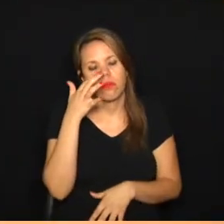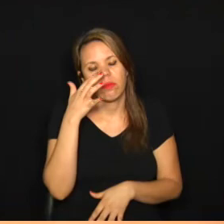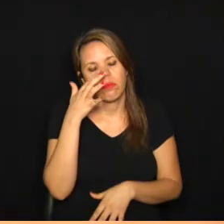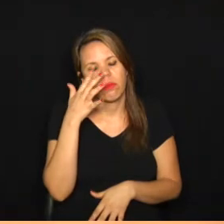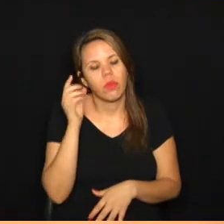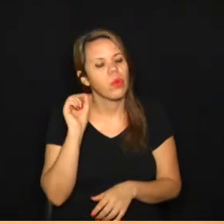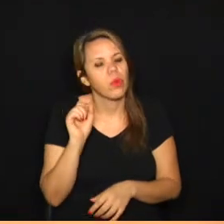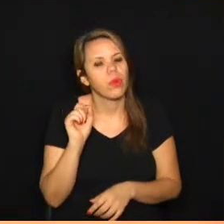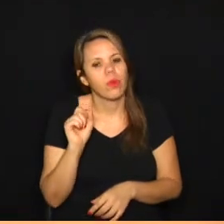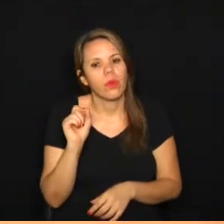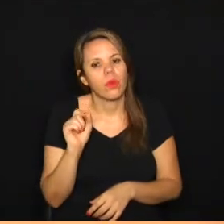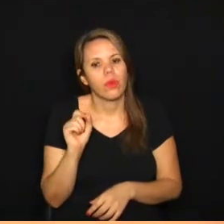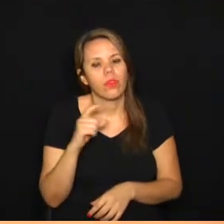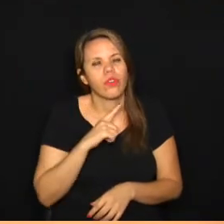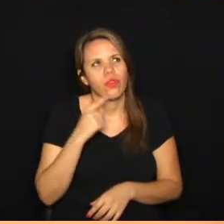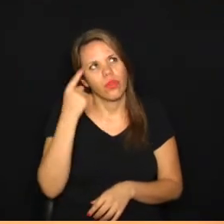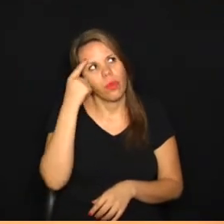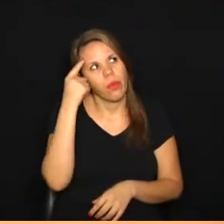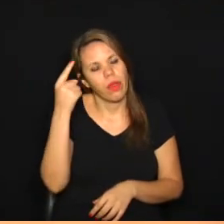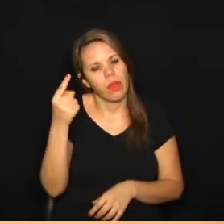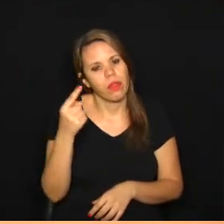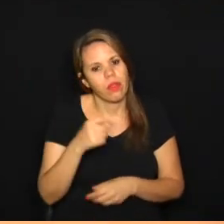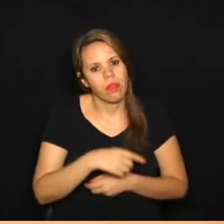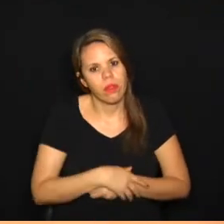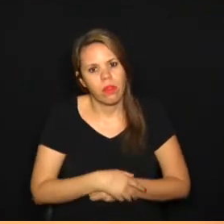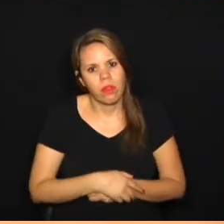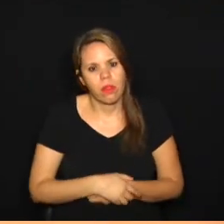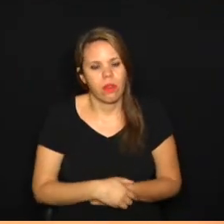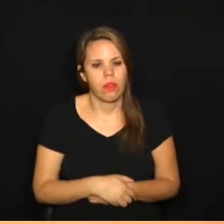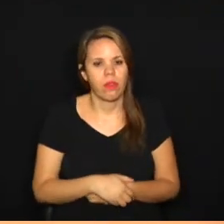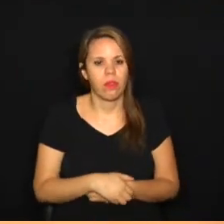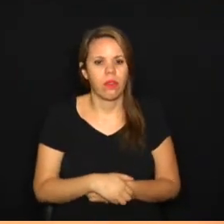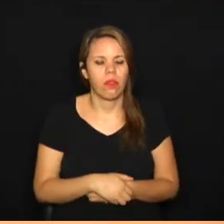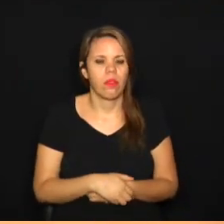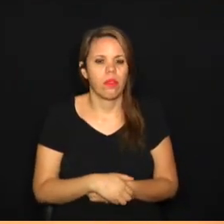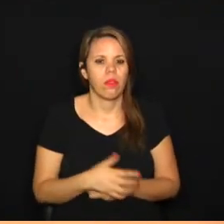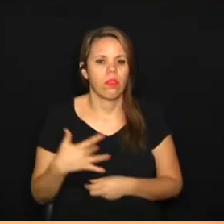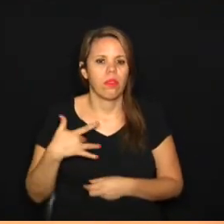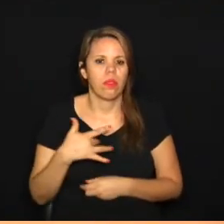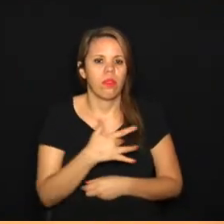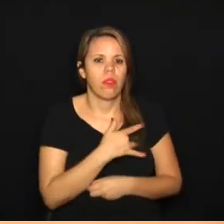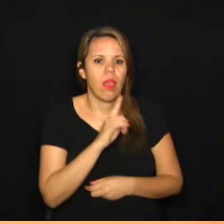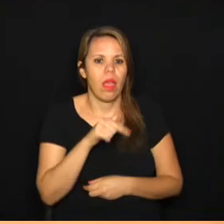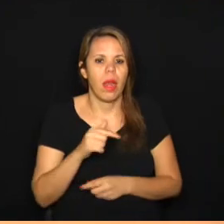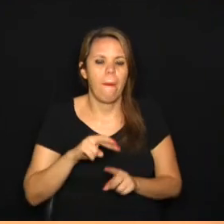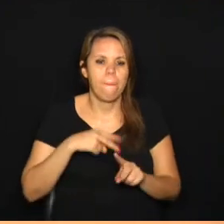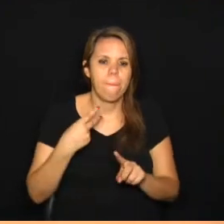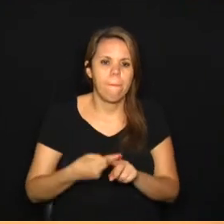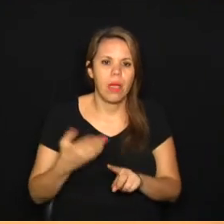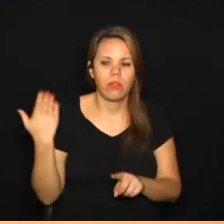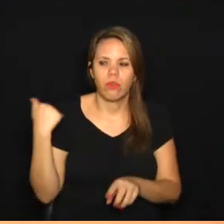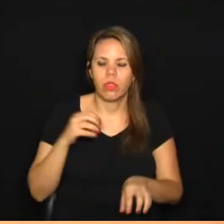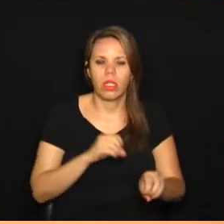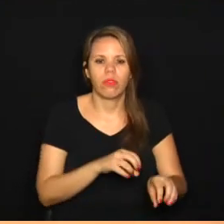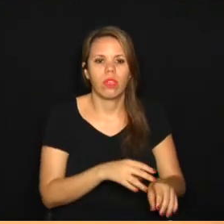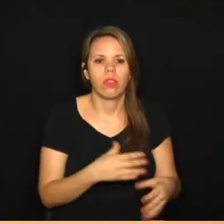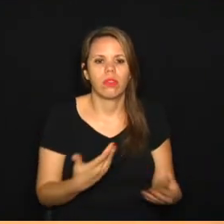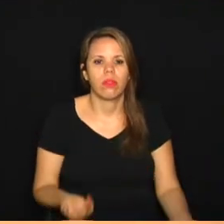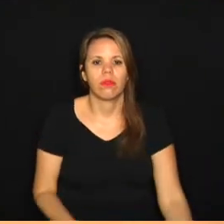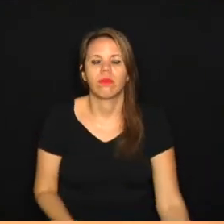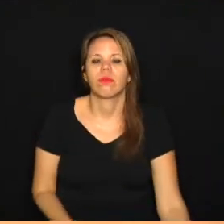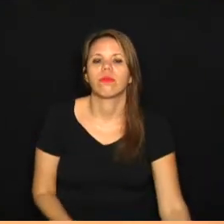porque eu tinha uma ideia que o investimento, as despesas de saúde eram maiores que de educação.